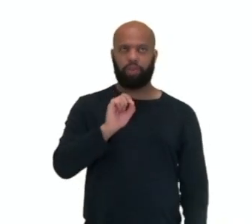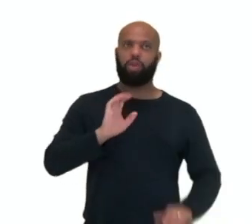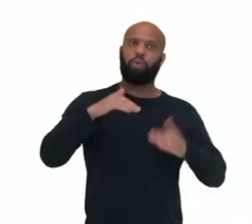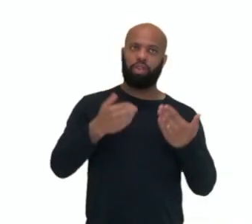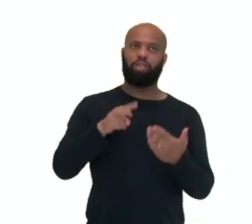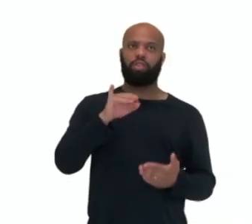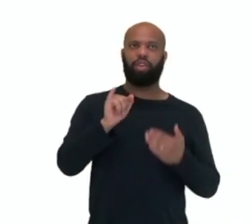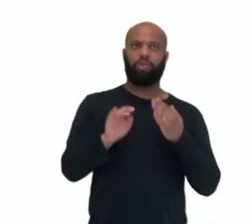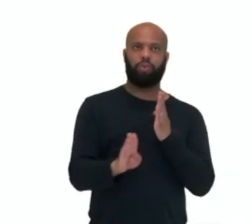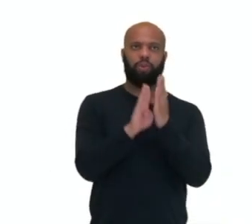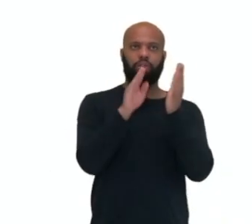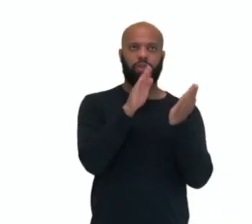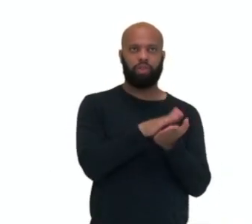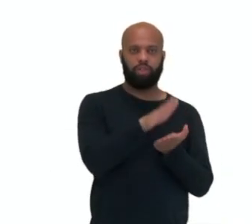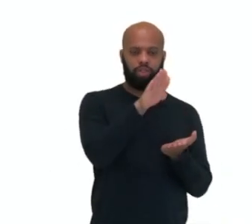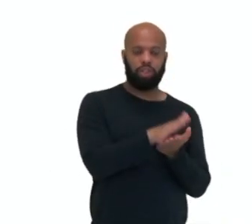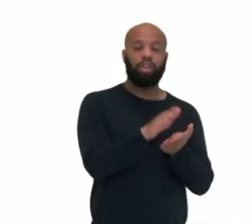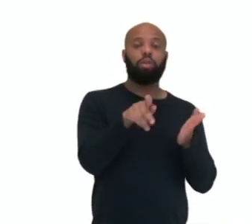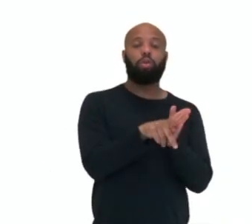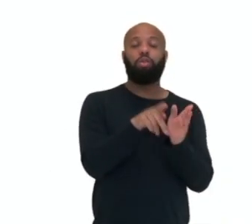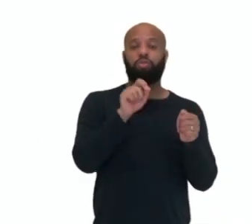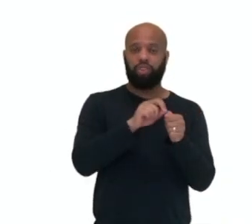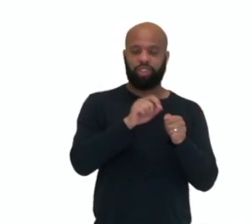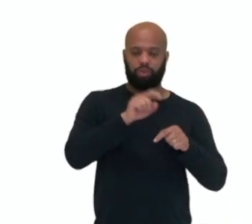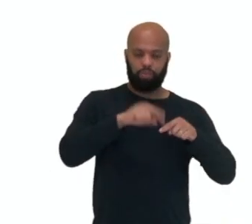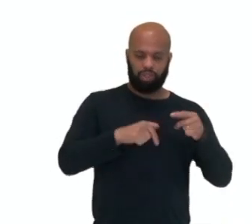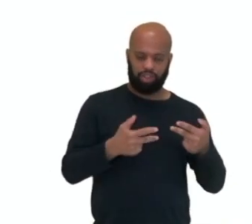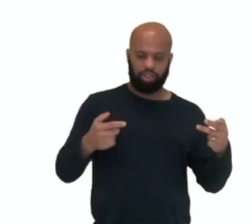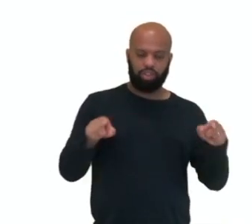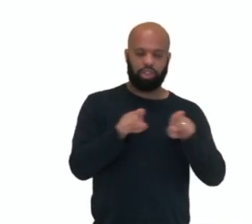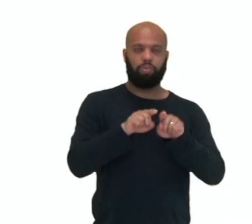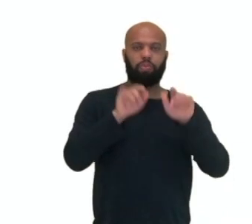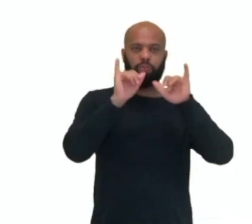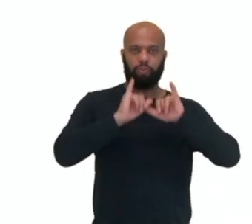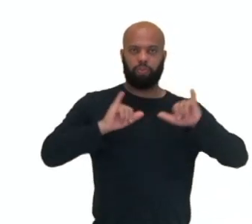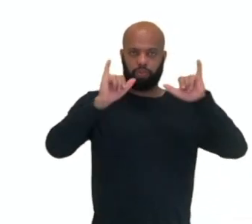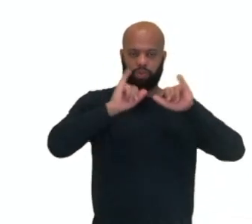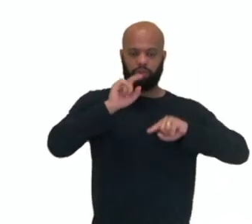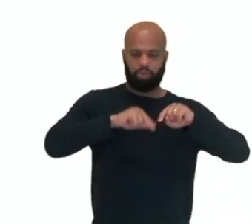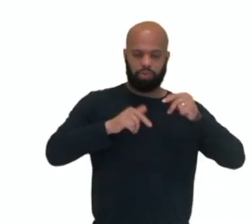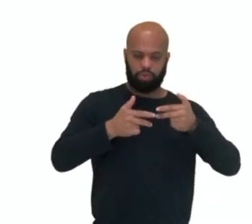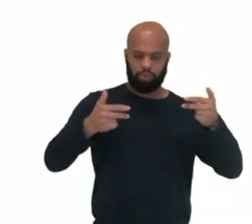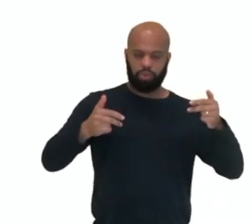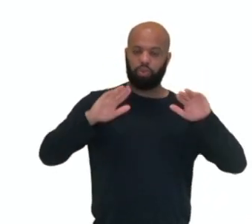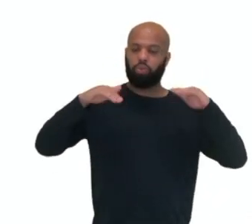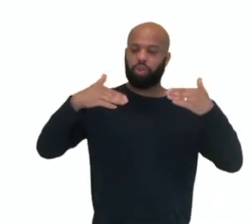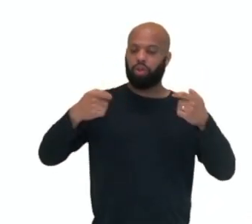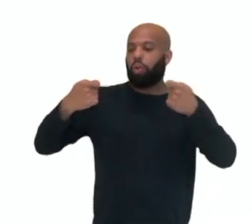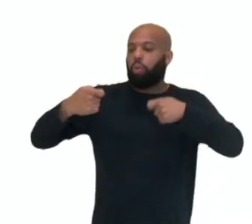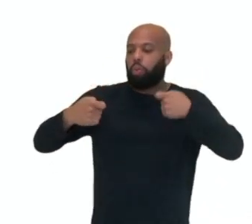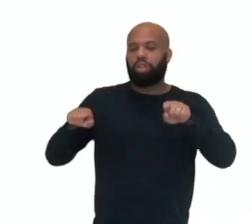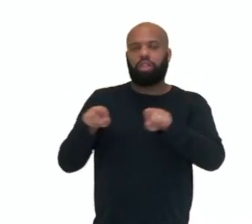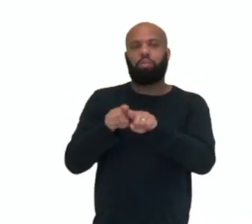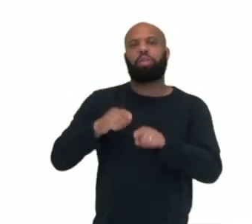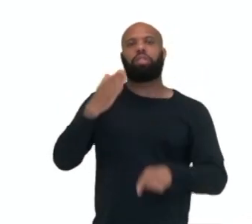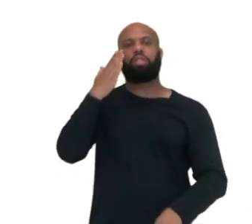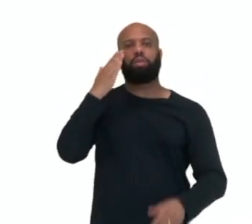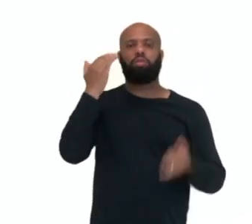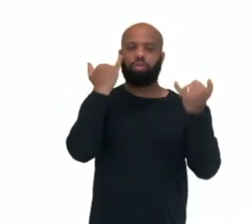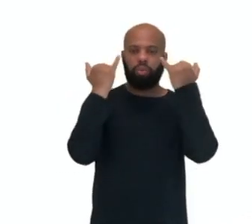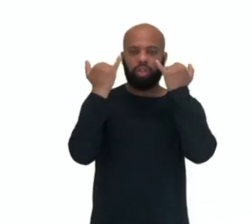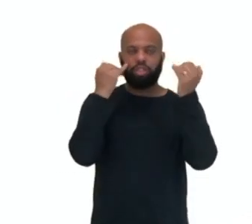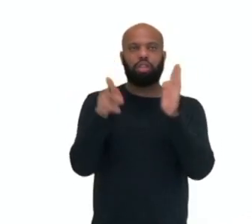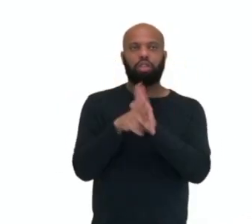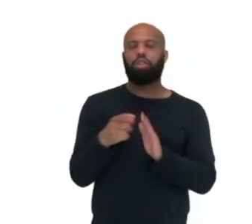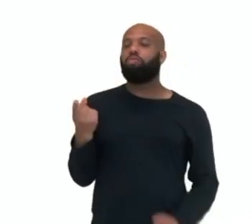de identificar os custos de produção e divulgação dos produtos vendidos, é necessário se informar dos